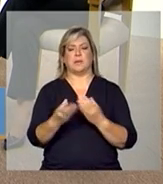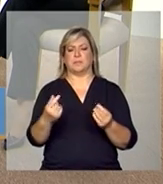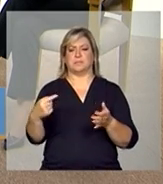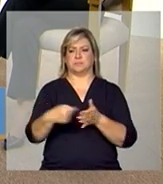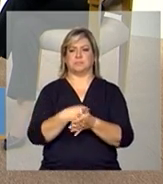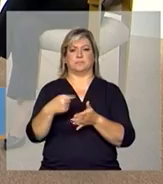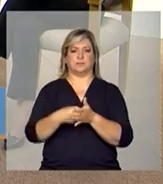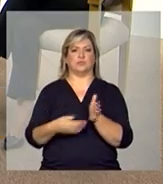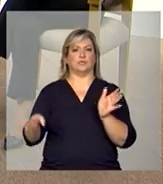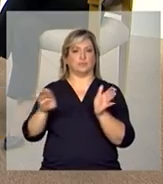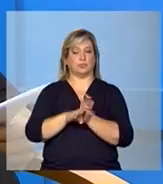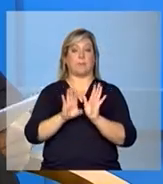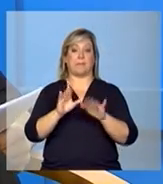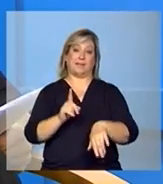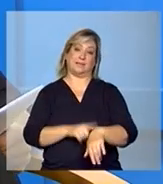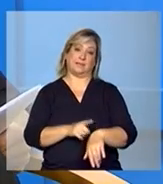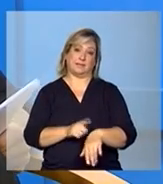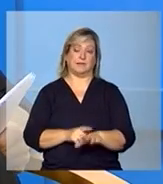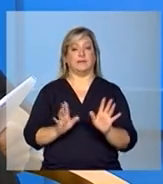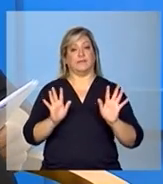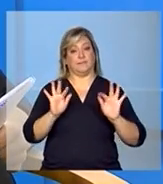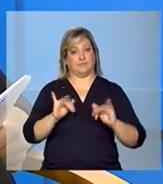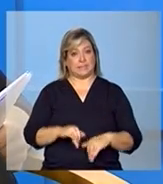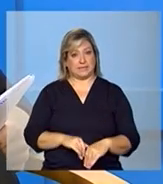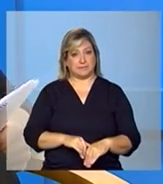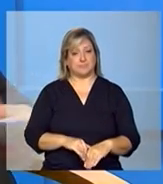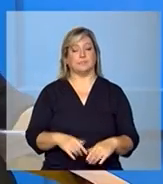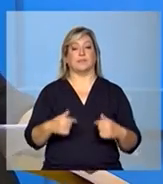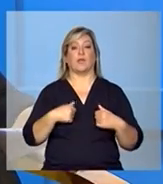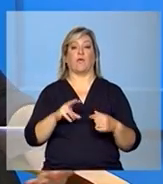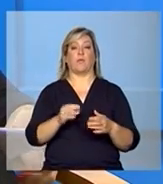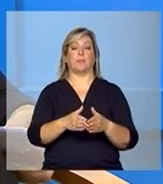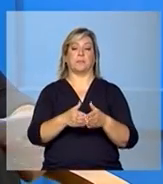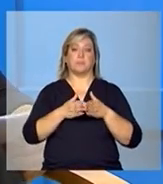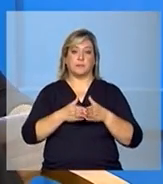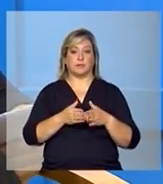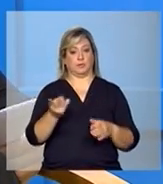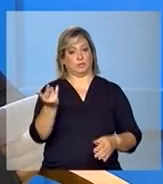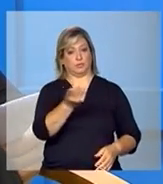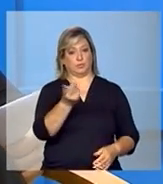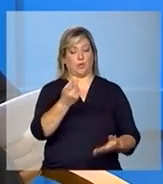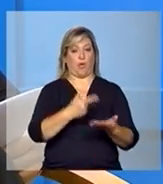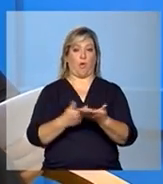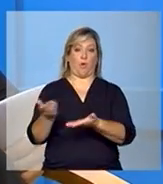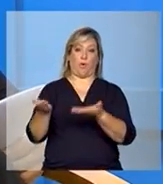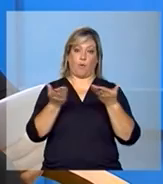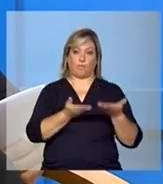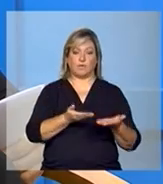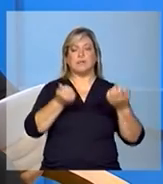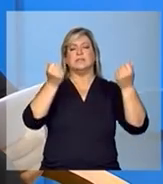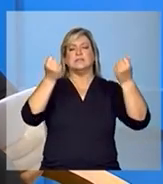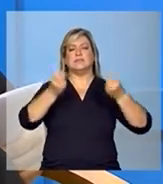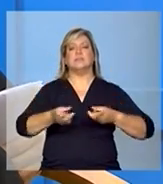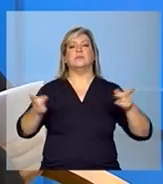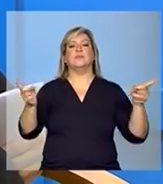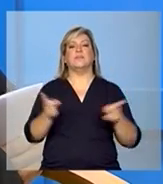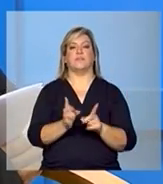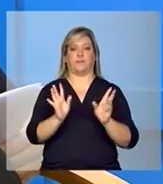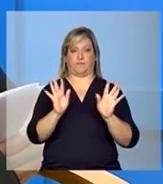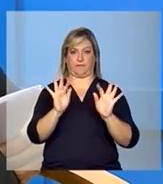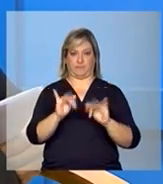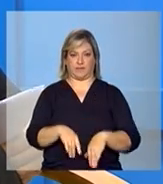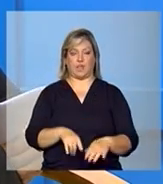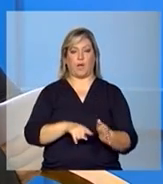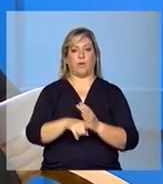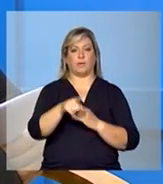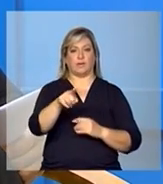chegaram mas o nosso tempo tá chegando ao fim eu vou pedir aos nossos convidados que façam as suas considerações finais Começando por